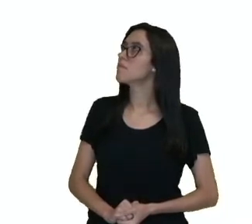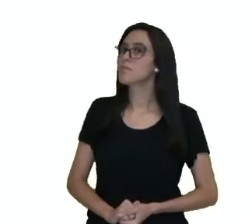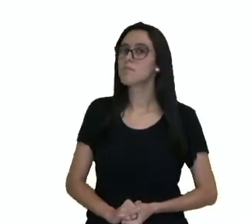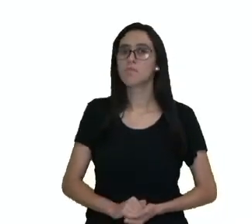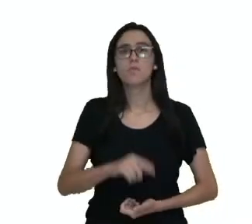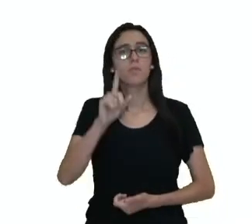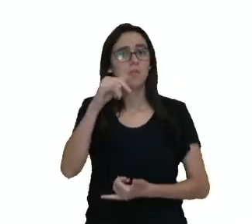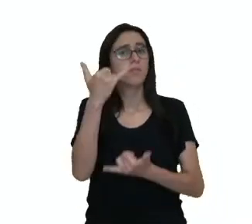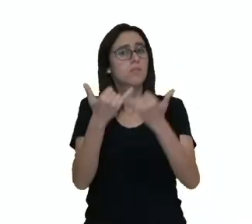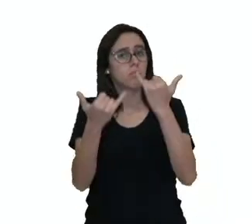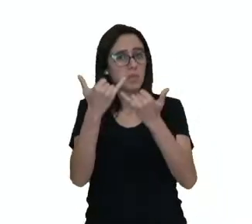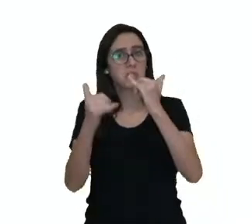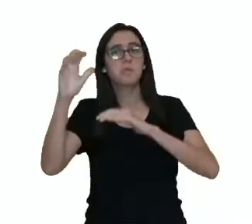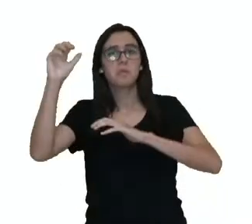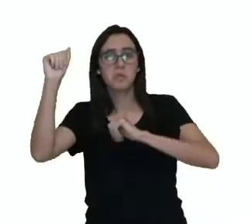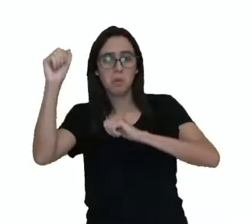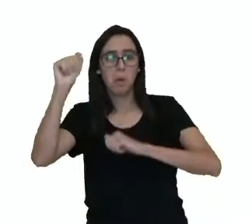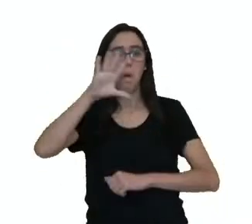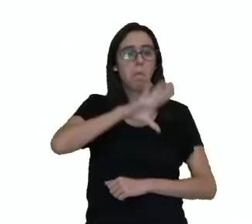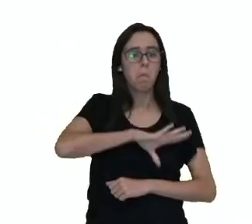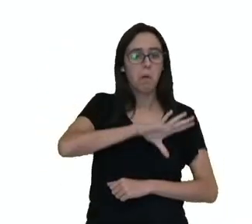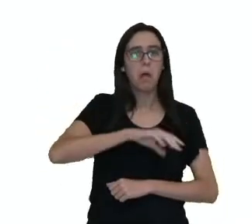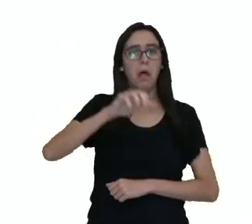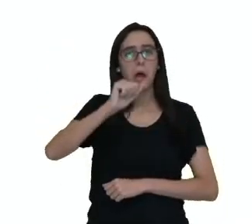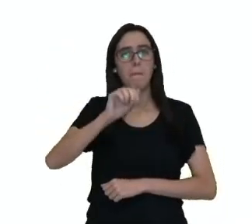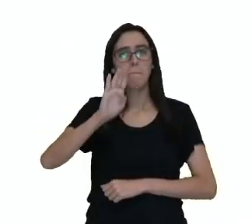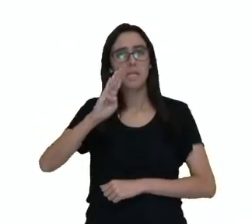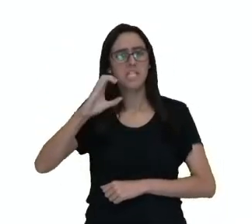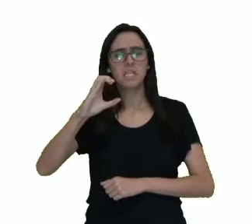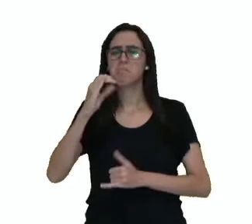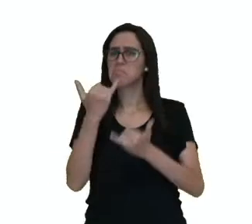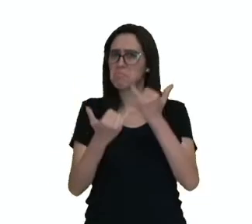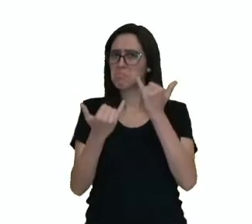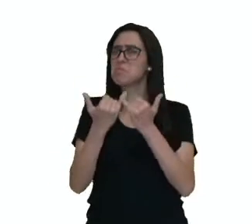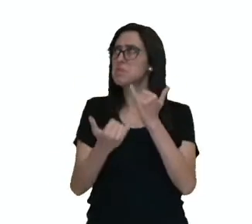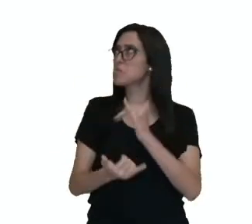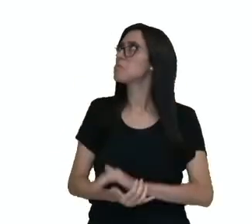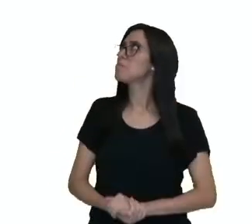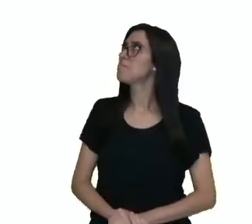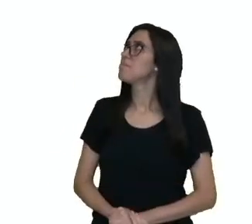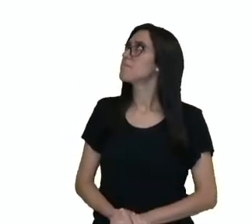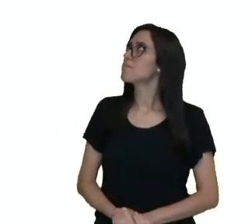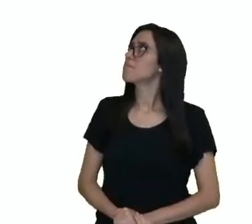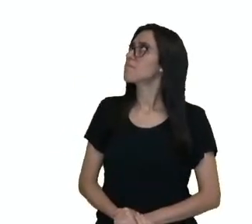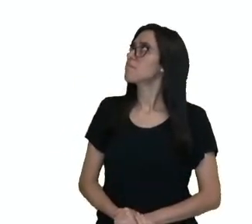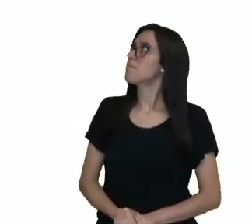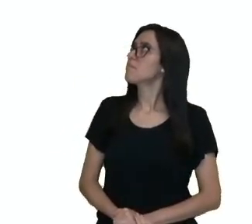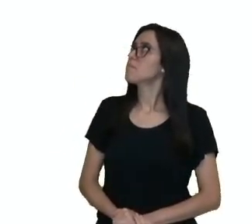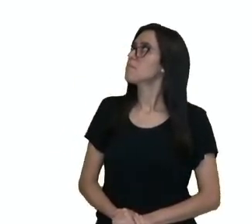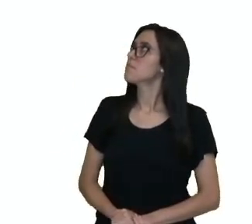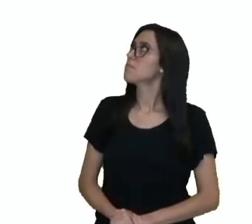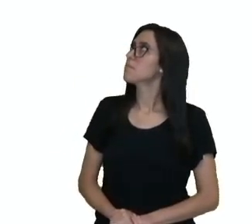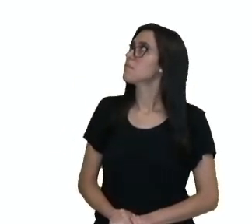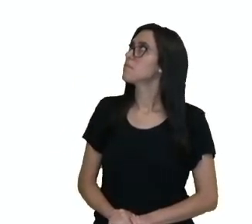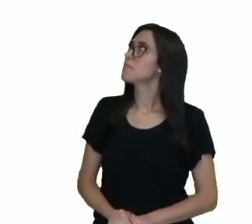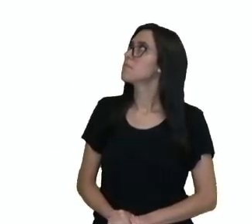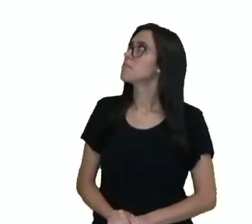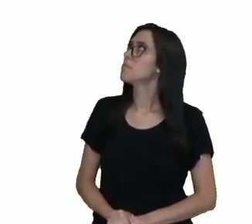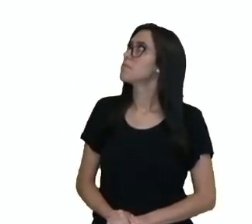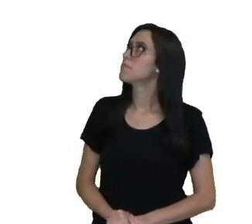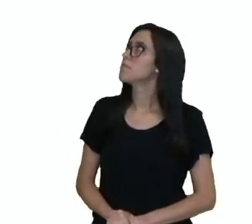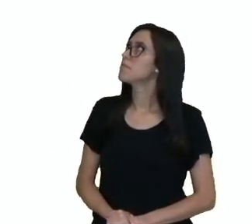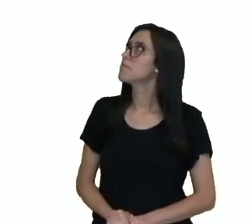quase idênticos, né? Sin embargo, ou seja, no entanto, en el alfabeto espanhol temos